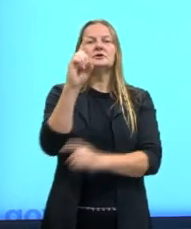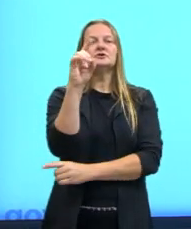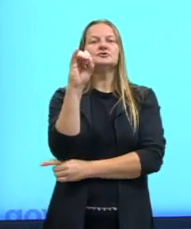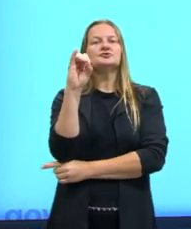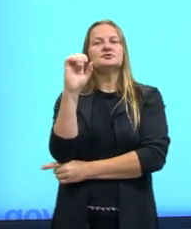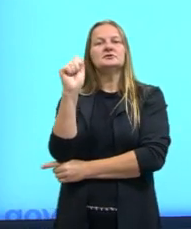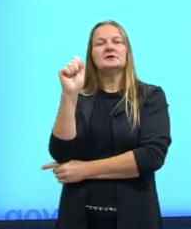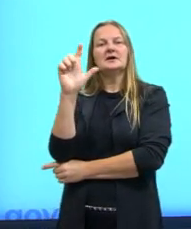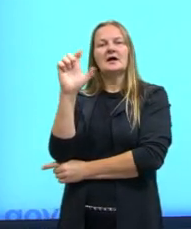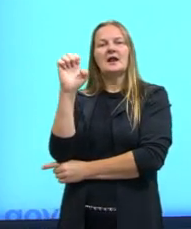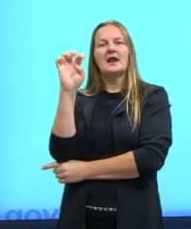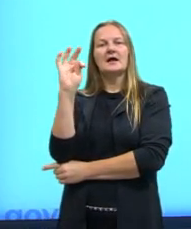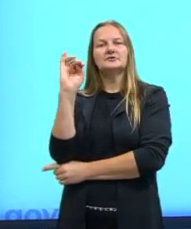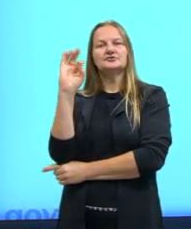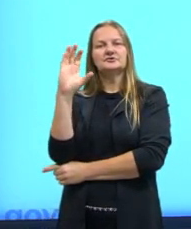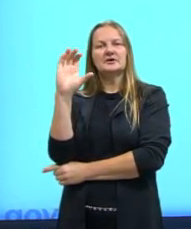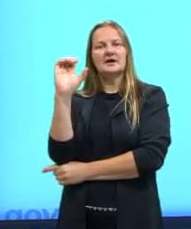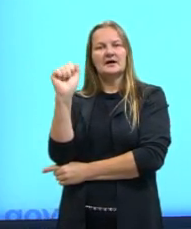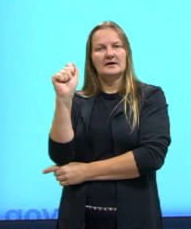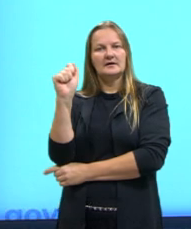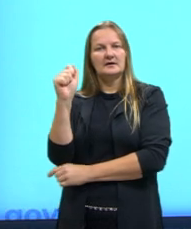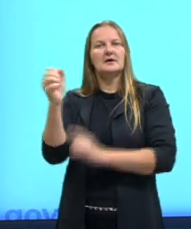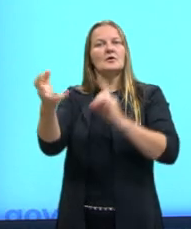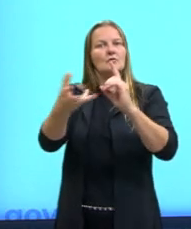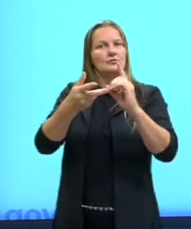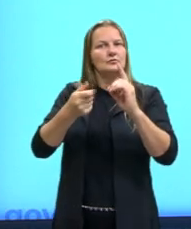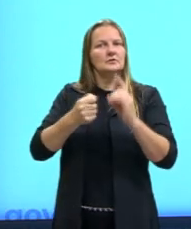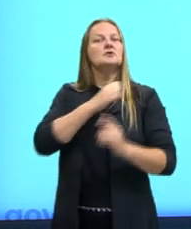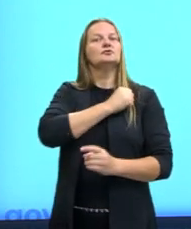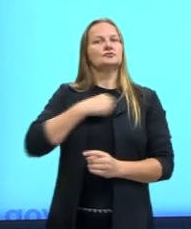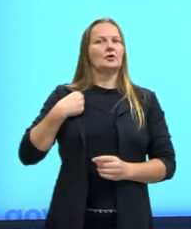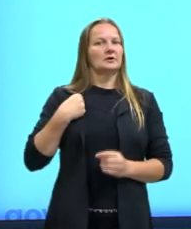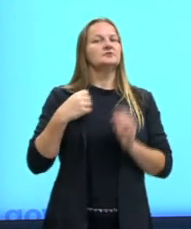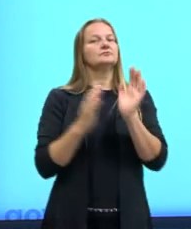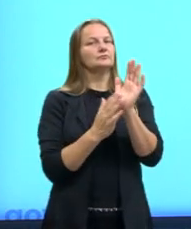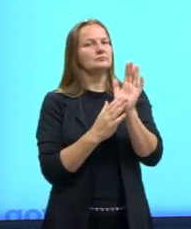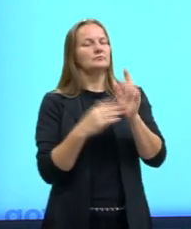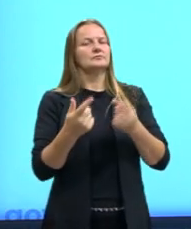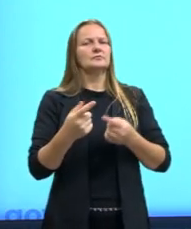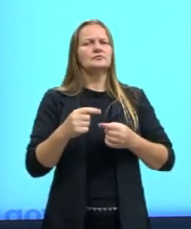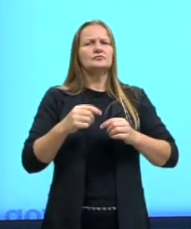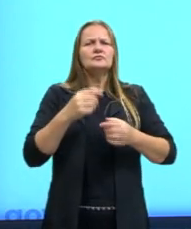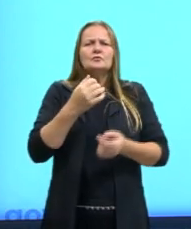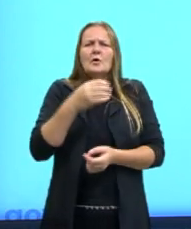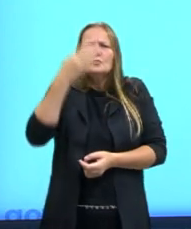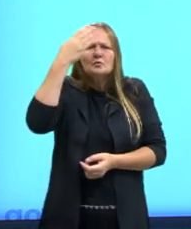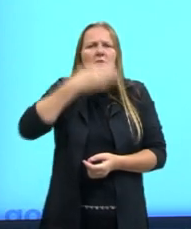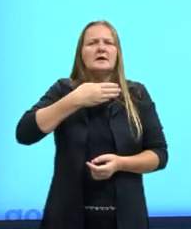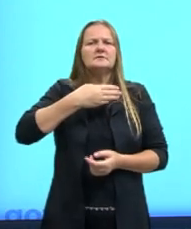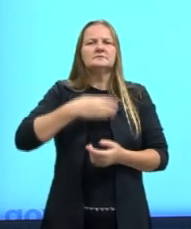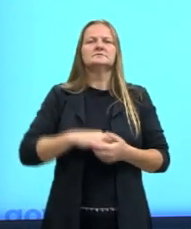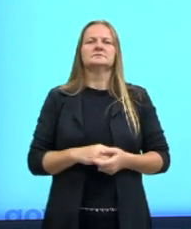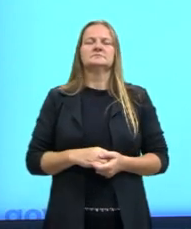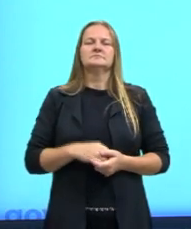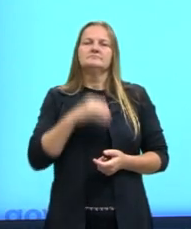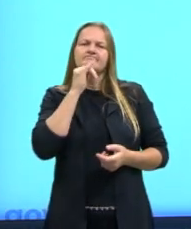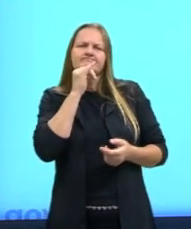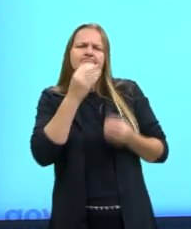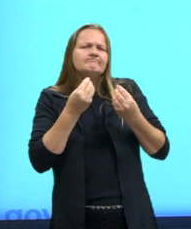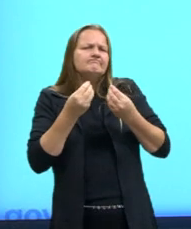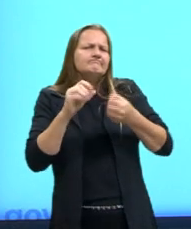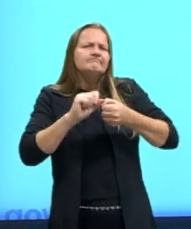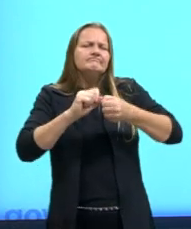diálogo que os óculos vai propor é um fator para testar até onde existe essa verdade né quando